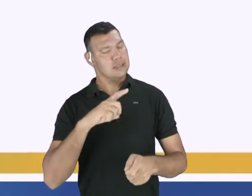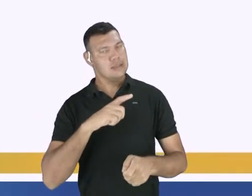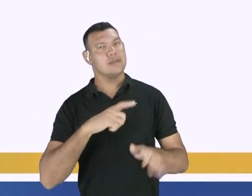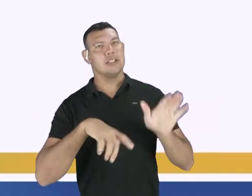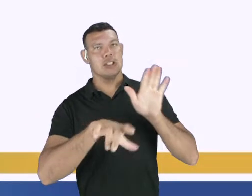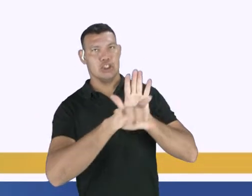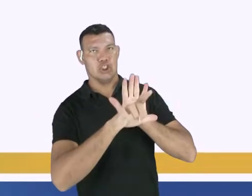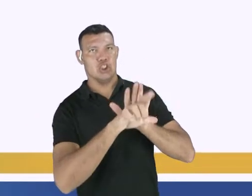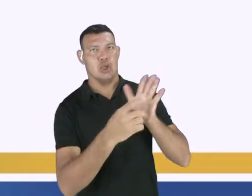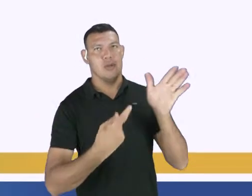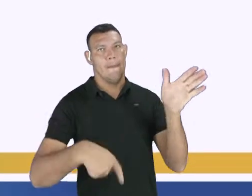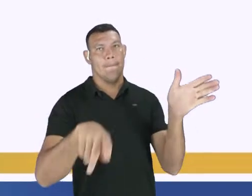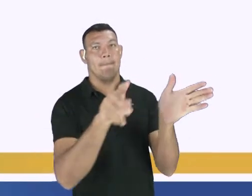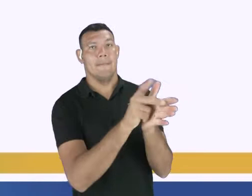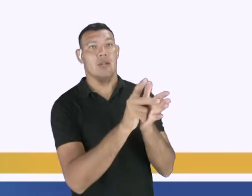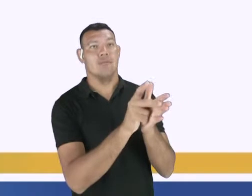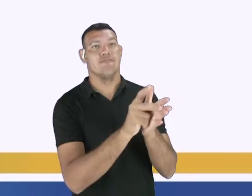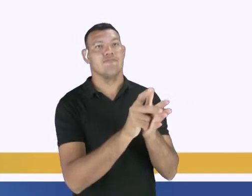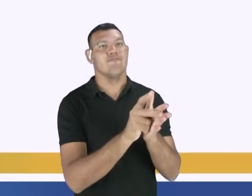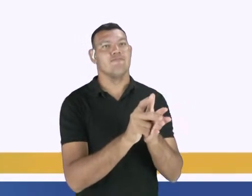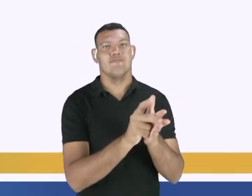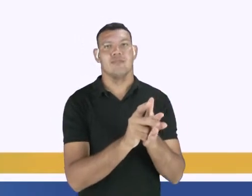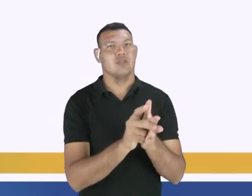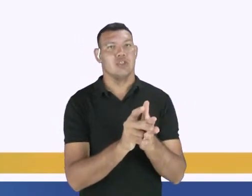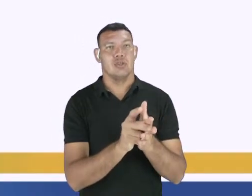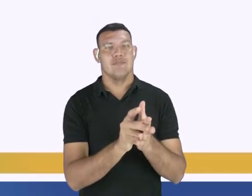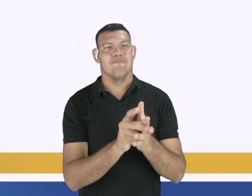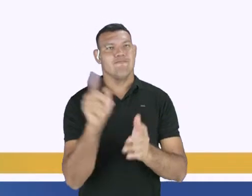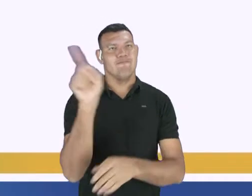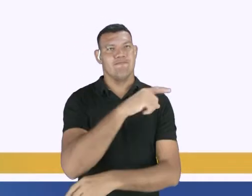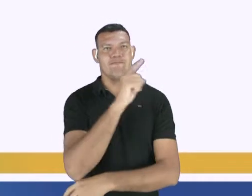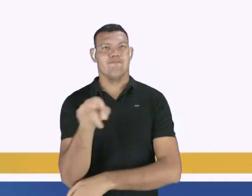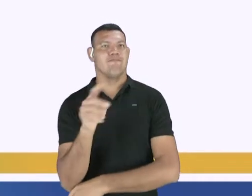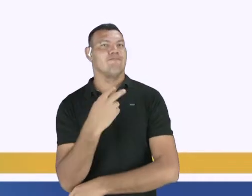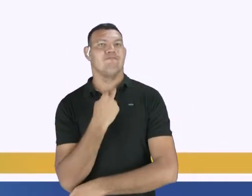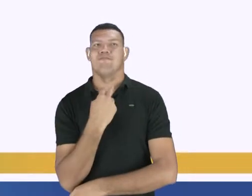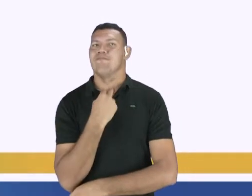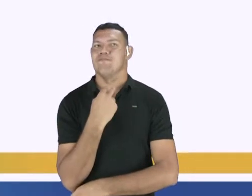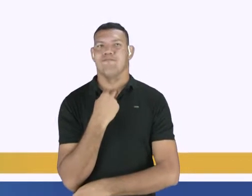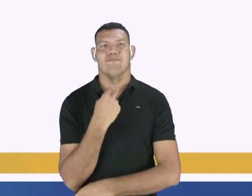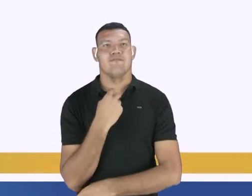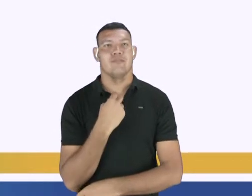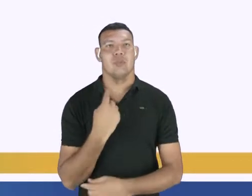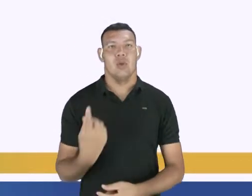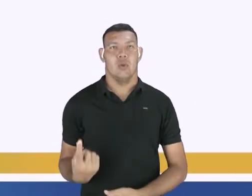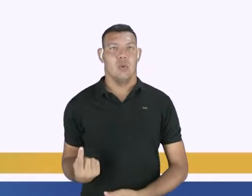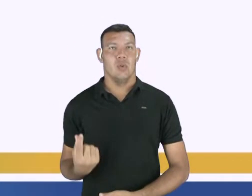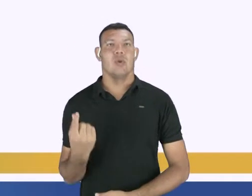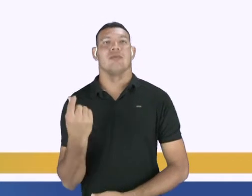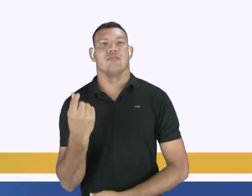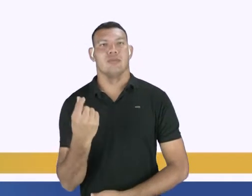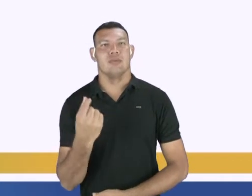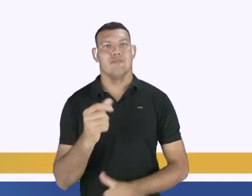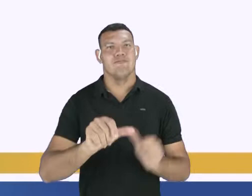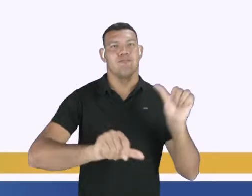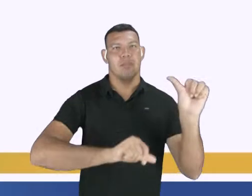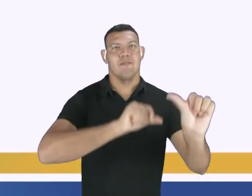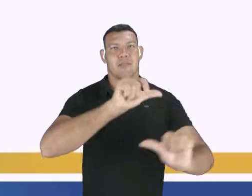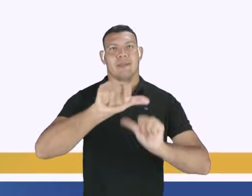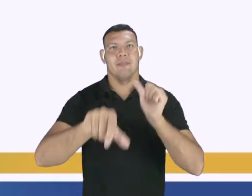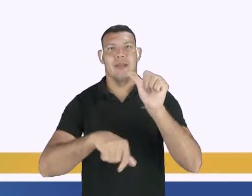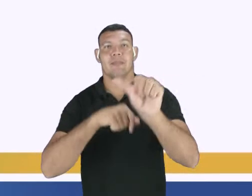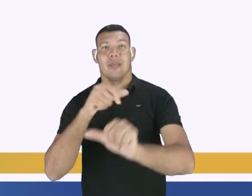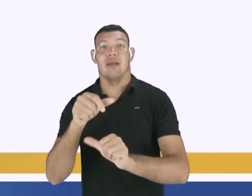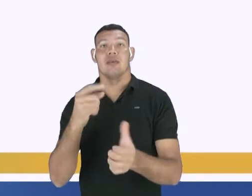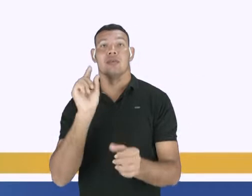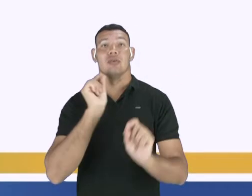eram naturais e com o processo diminuiriam. A doutrina influenciou as revoluções liberais de 1830 na Europa,